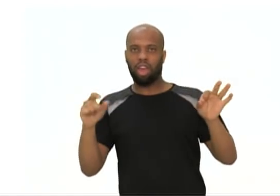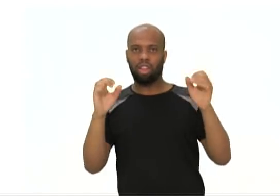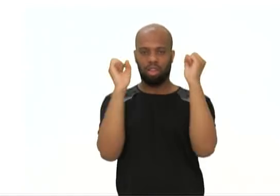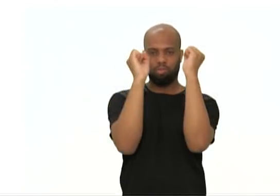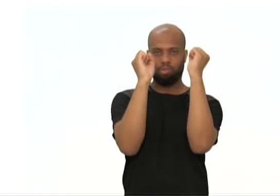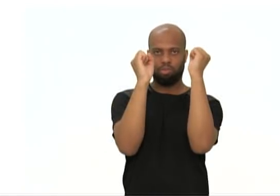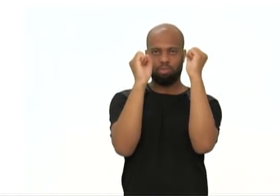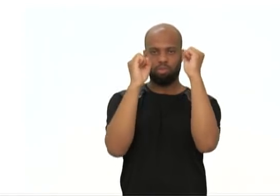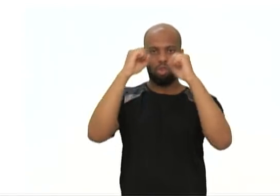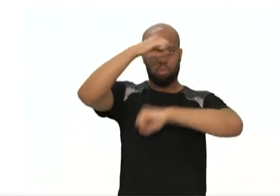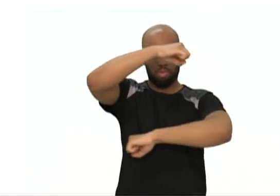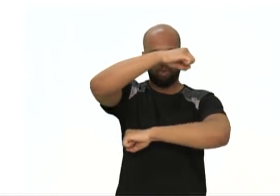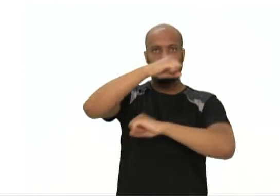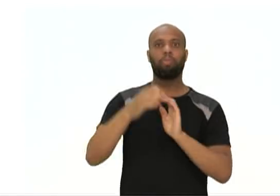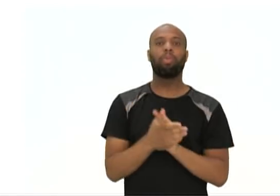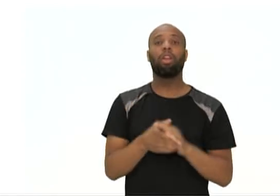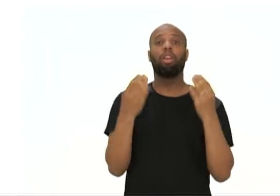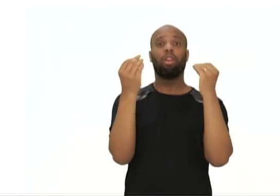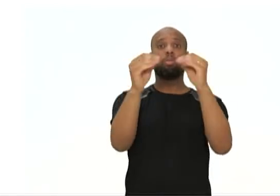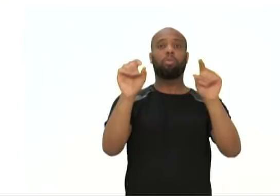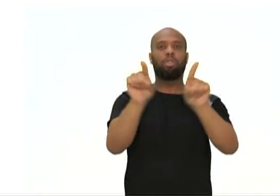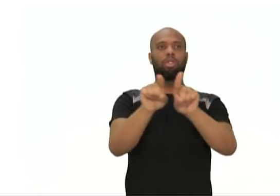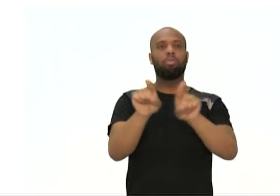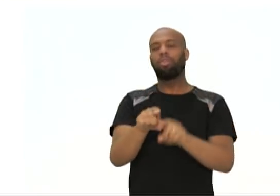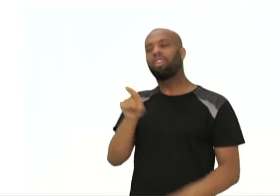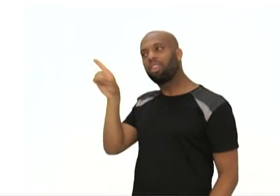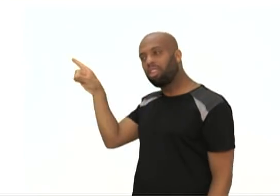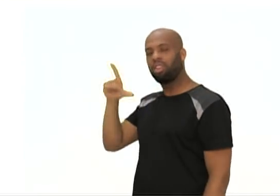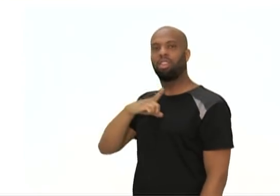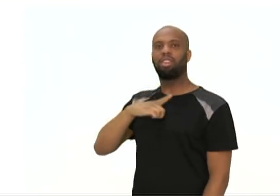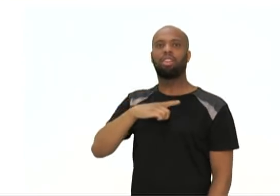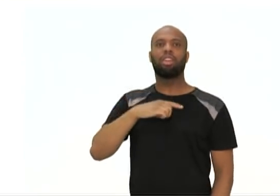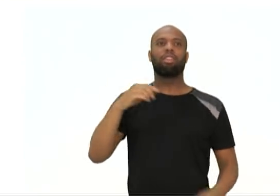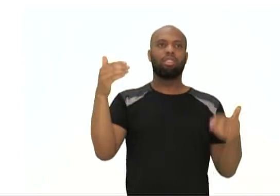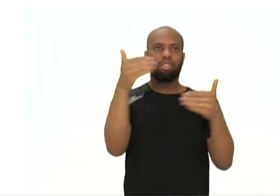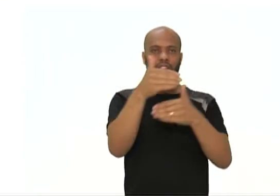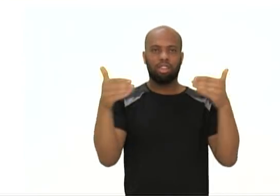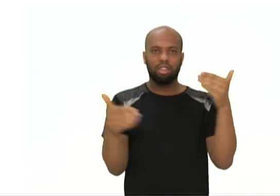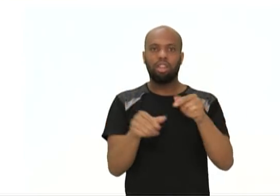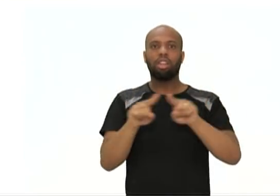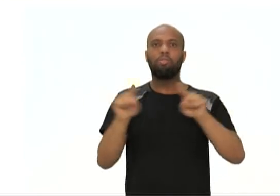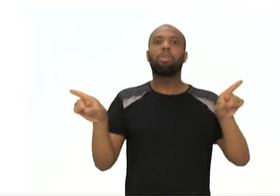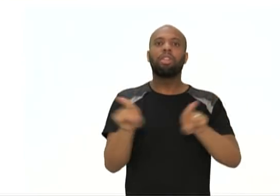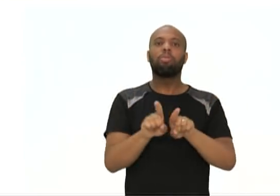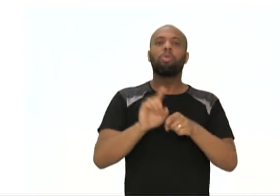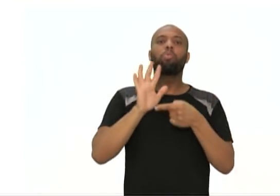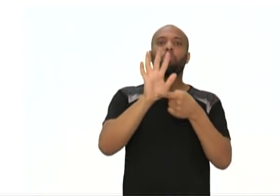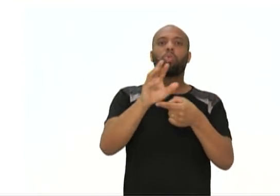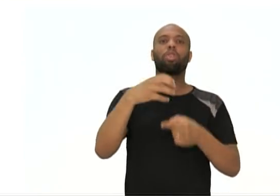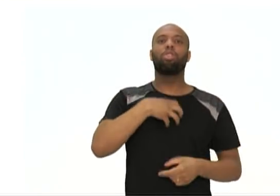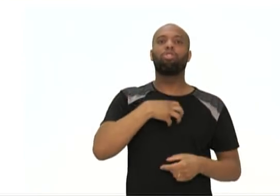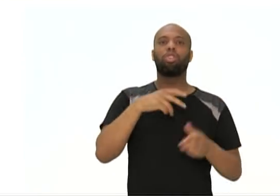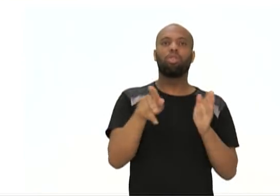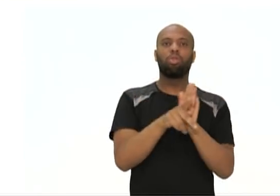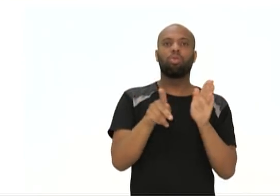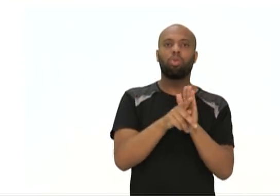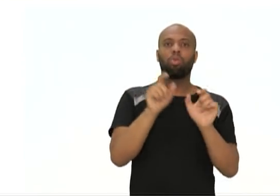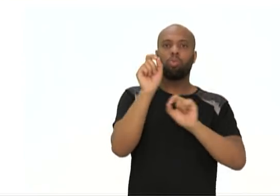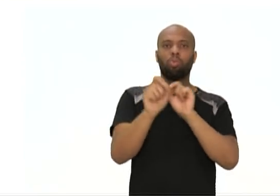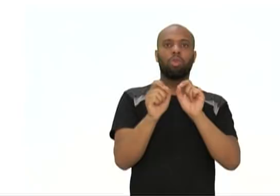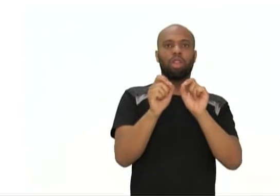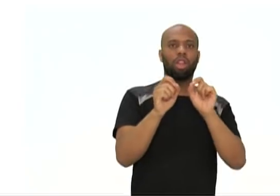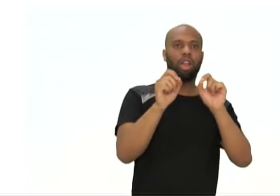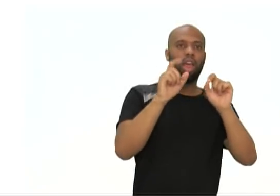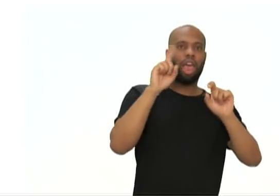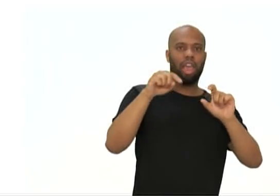os elementos eu deixei no slide para vocês, só que já trazendo essa translação, esse translado,